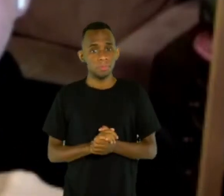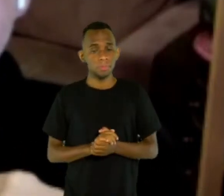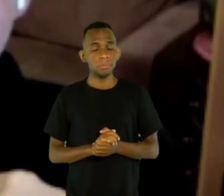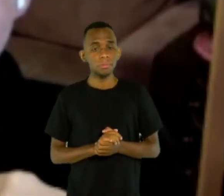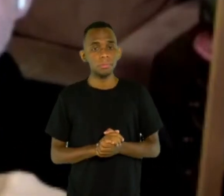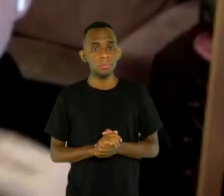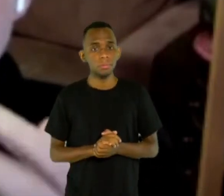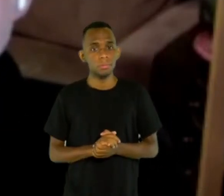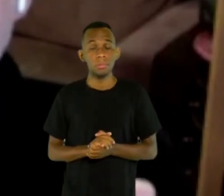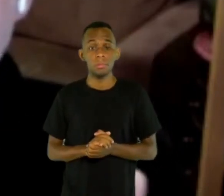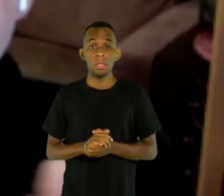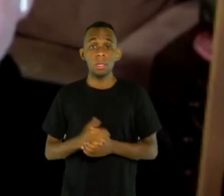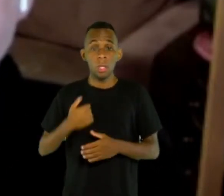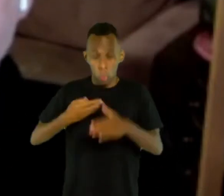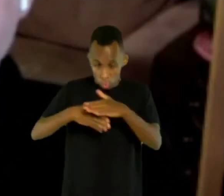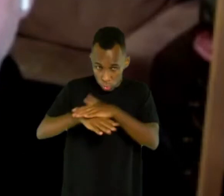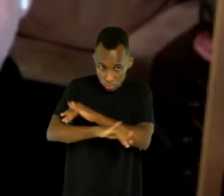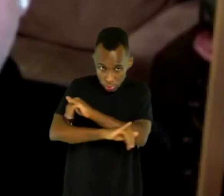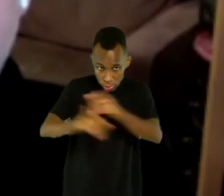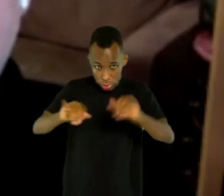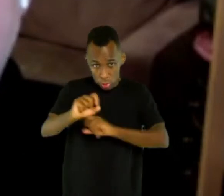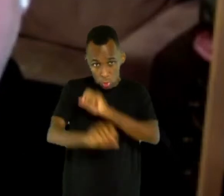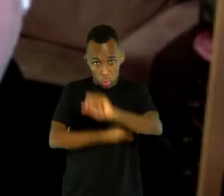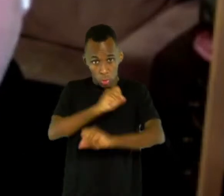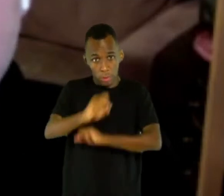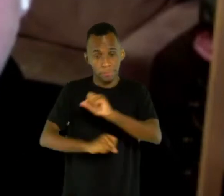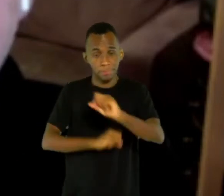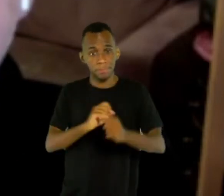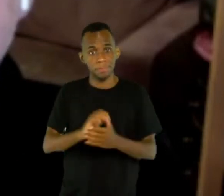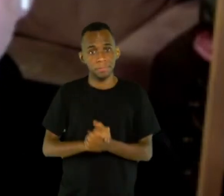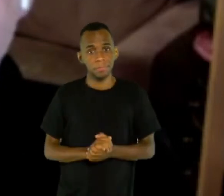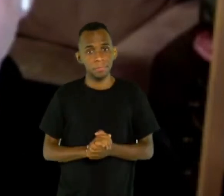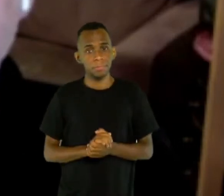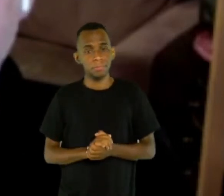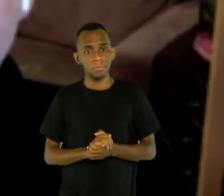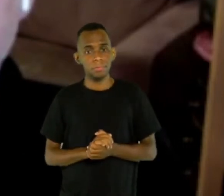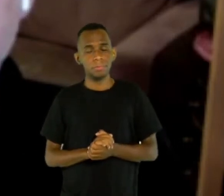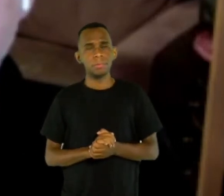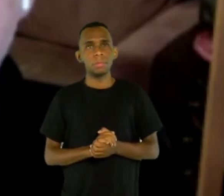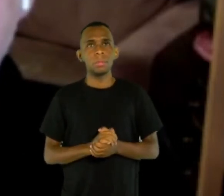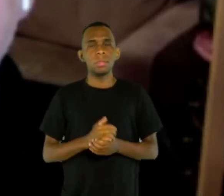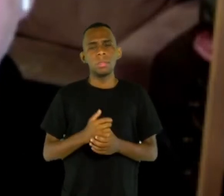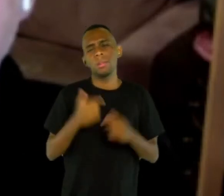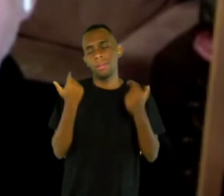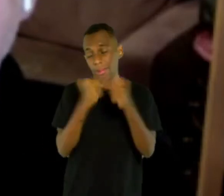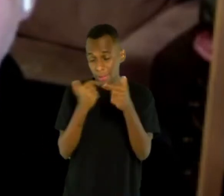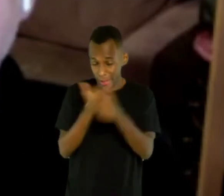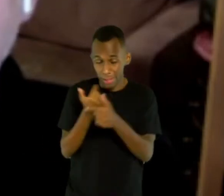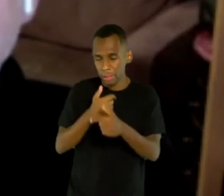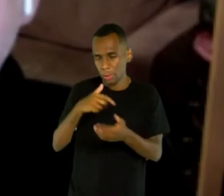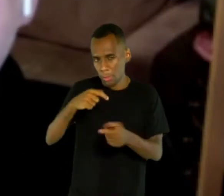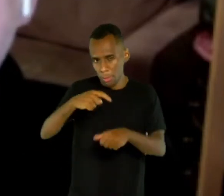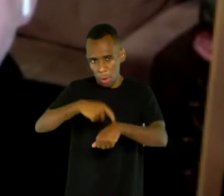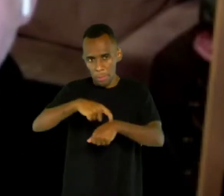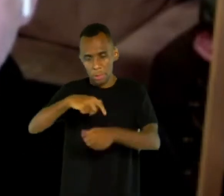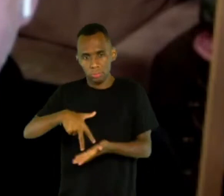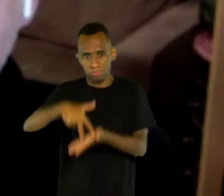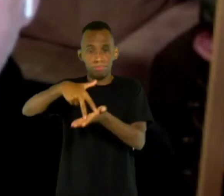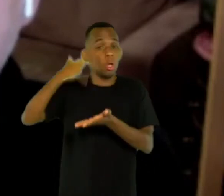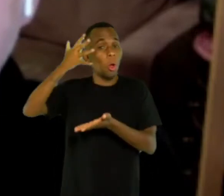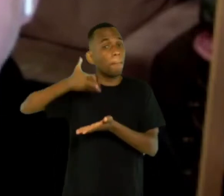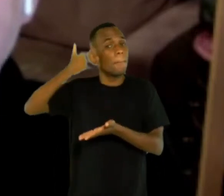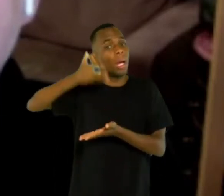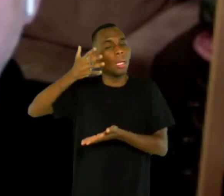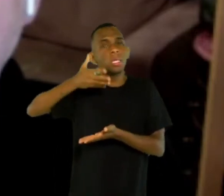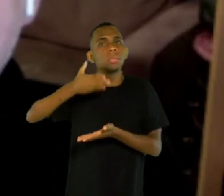eu costumo dizer o seguinte, e, aliás, uma vez teve até um caso engraçado numa palestra. Eu estava começando a